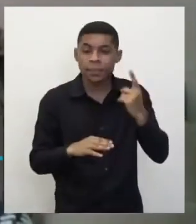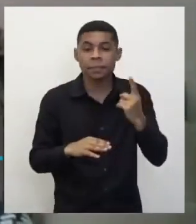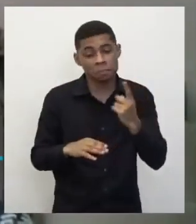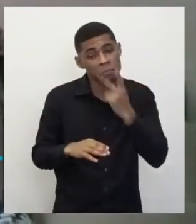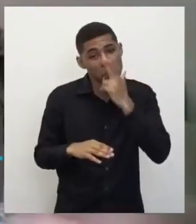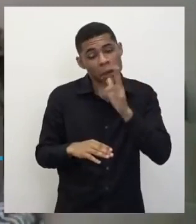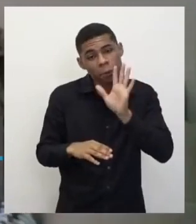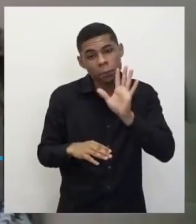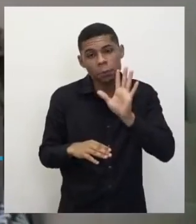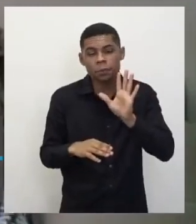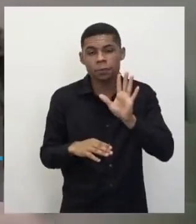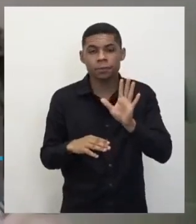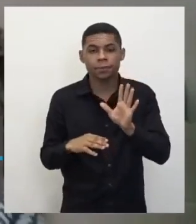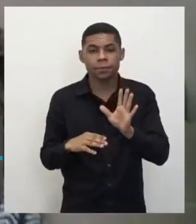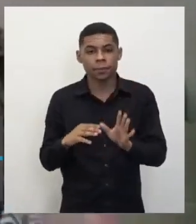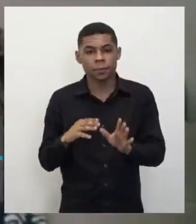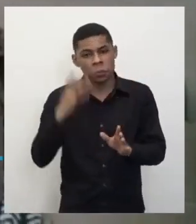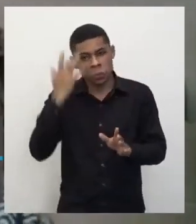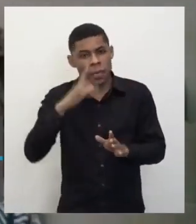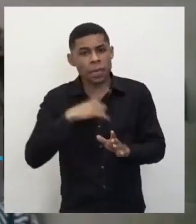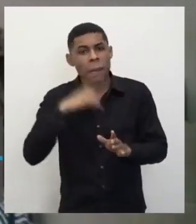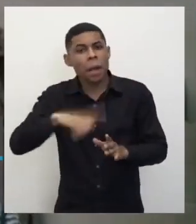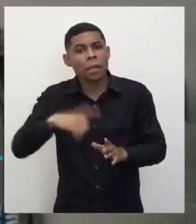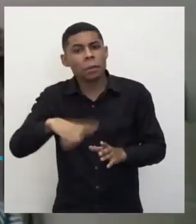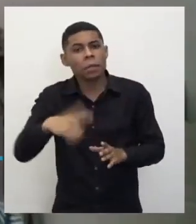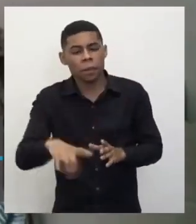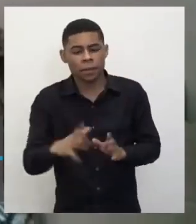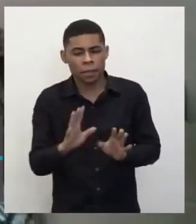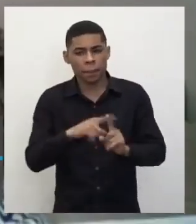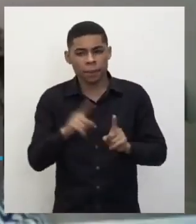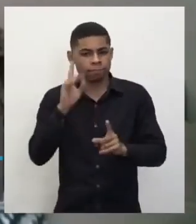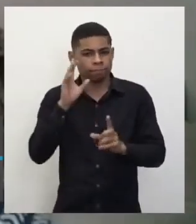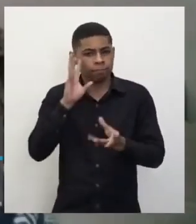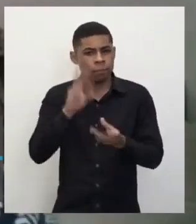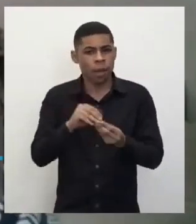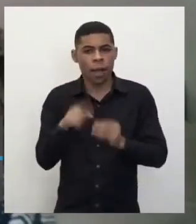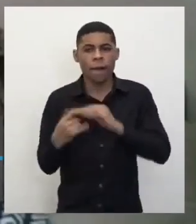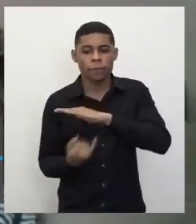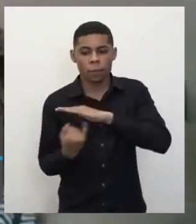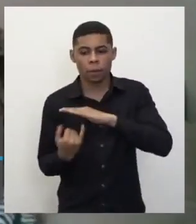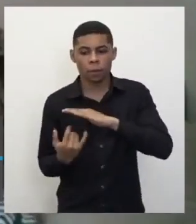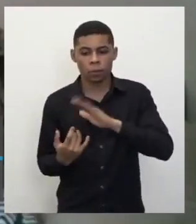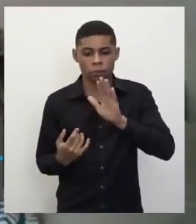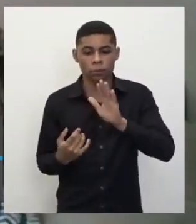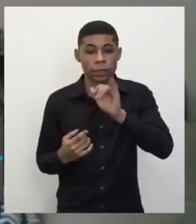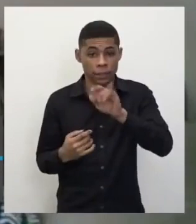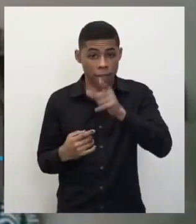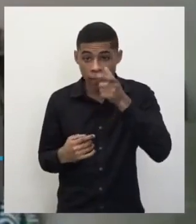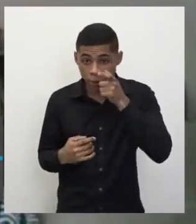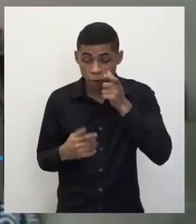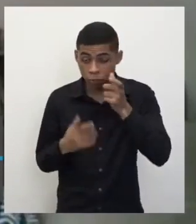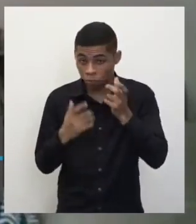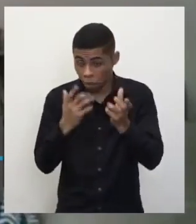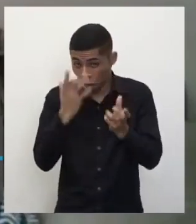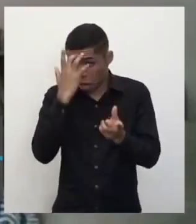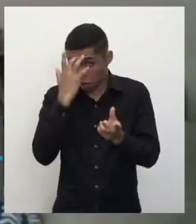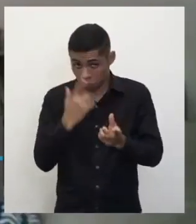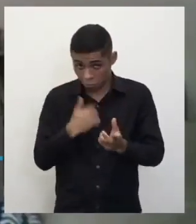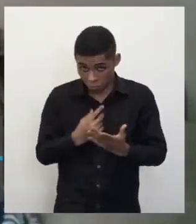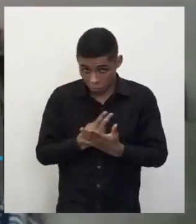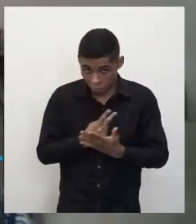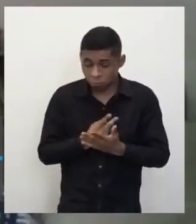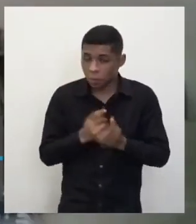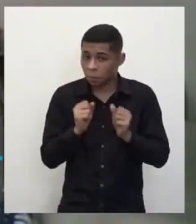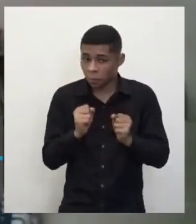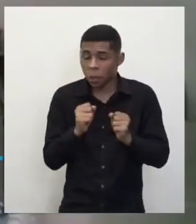seja isso. Não sei se tem mais alguma coisa além disso. Se algum de vocês que estiverem assistindo sabem que